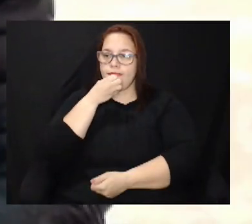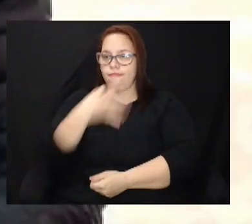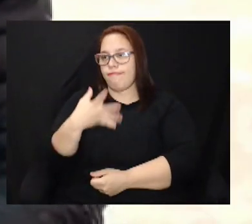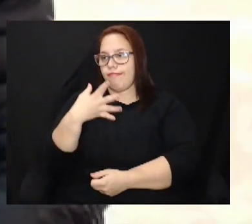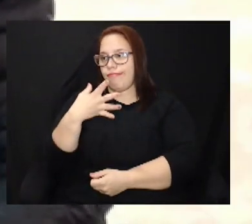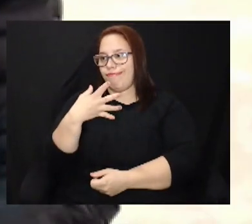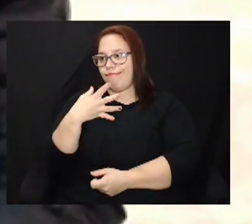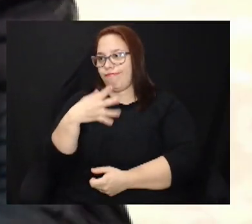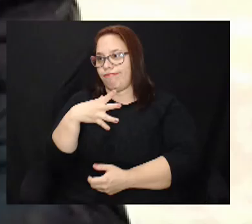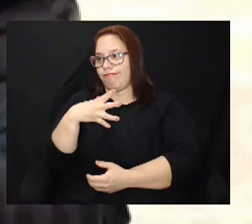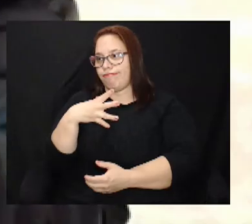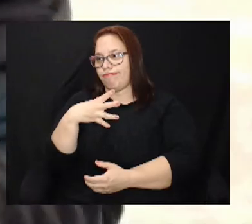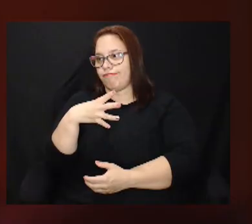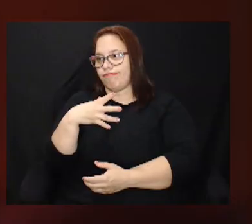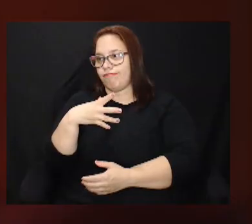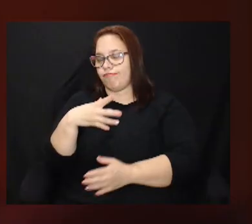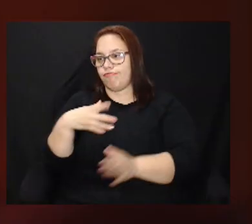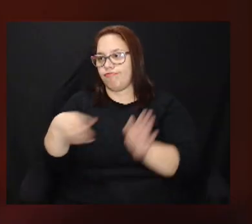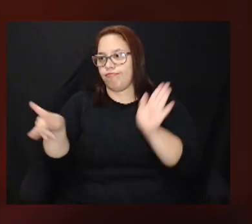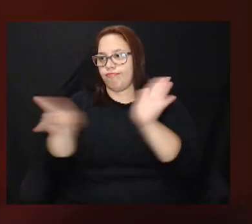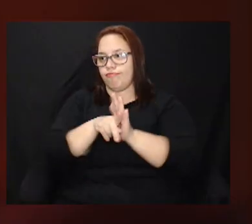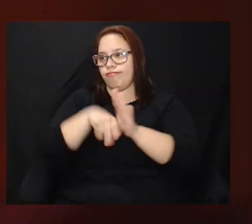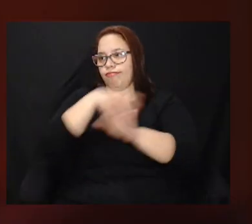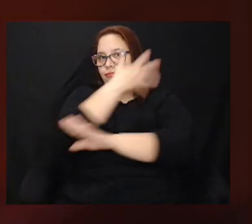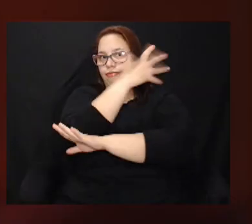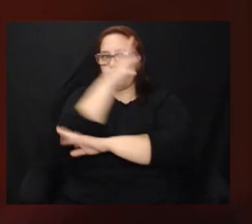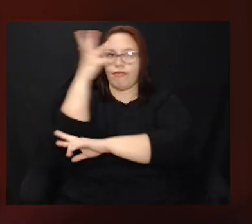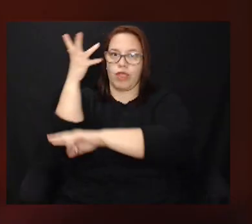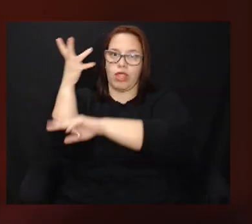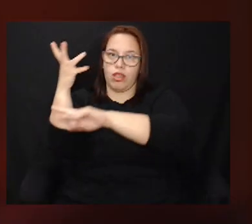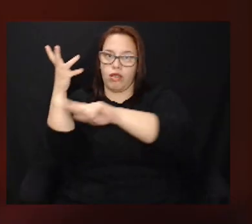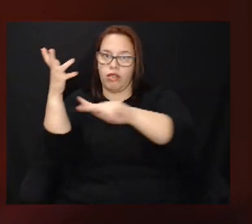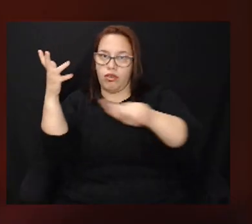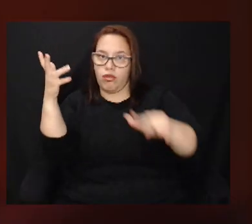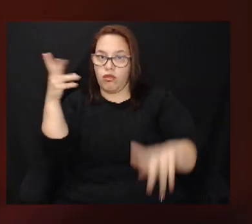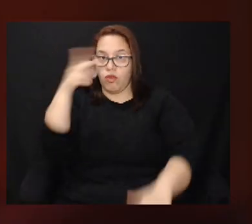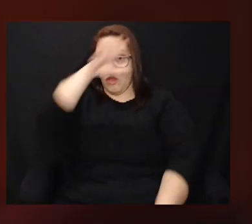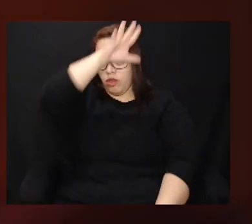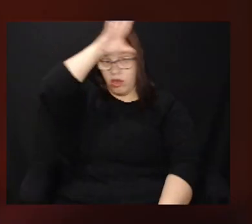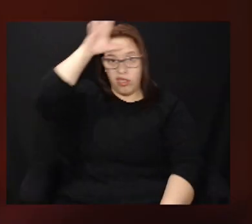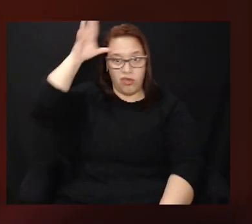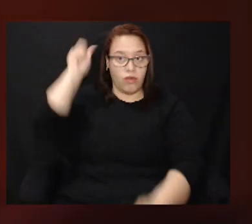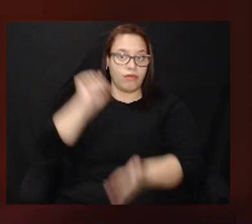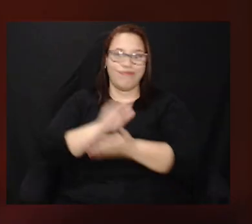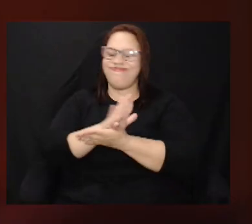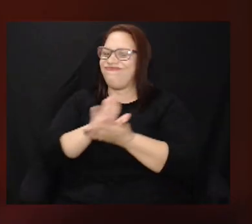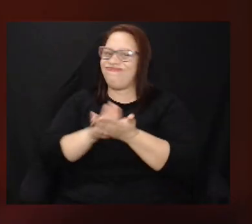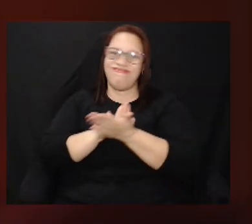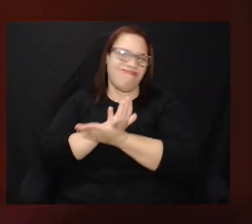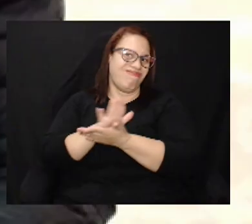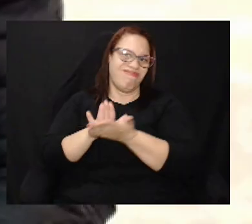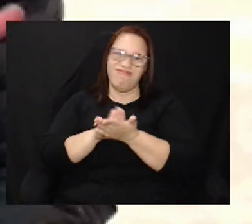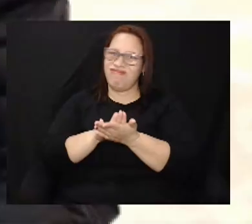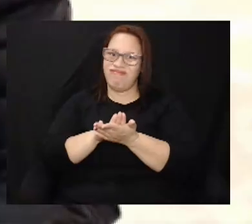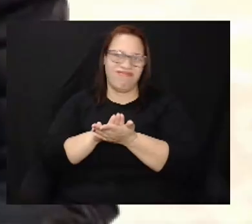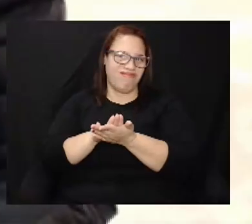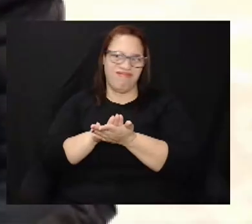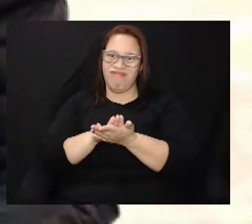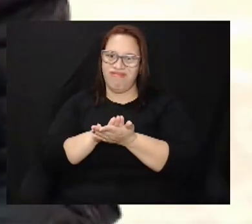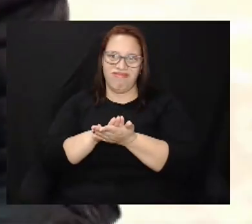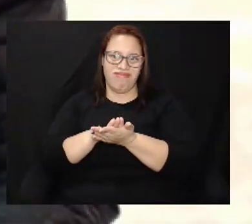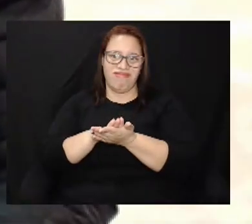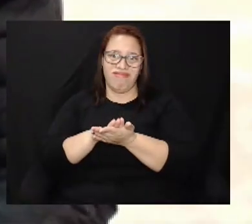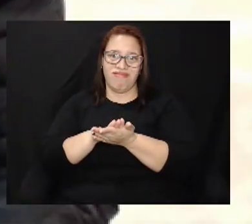da floresta amazônica. Se fala muito, mas nada foi feito pelo nenhum ato de governo. Da